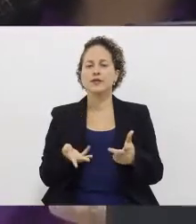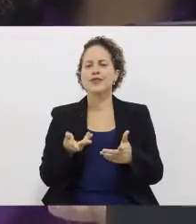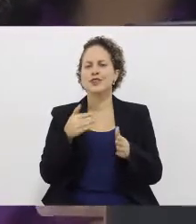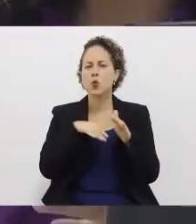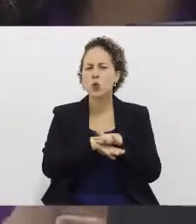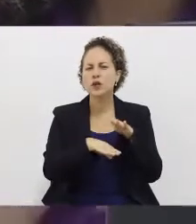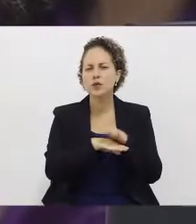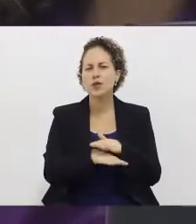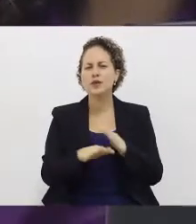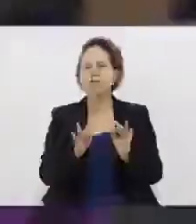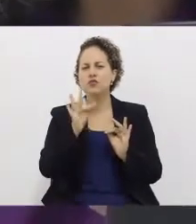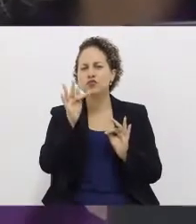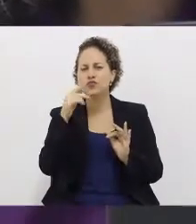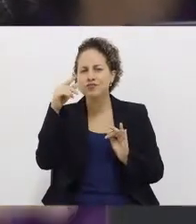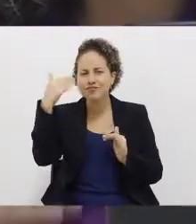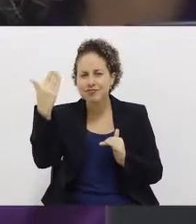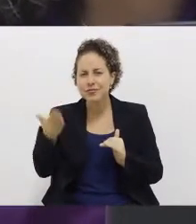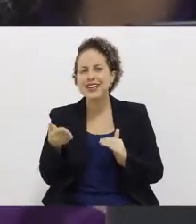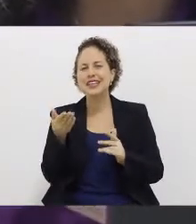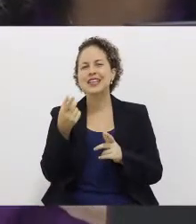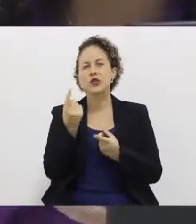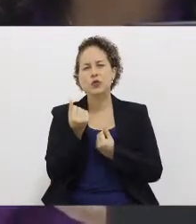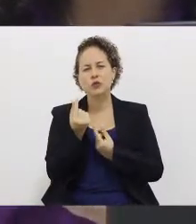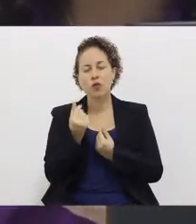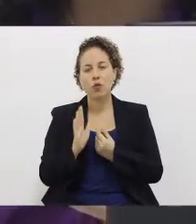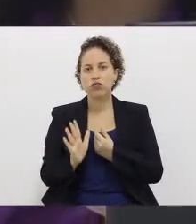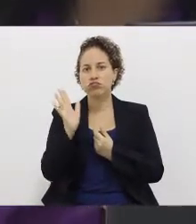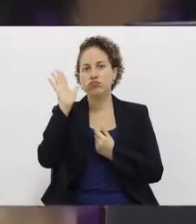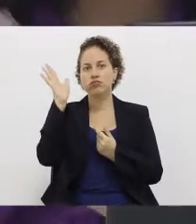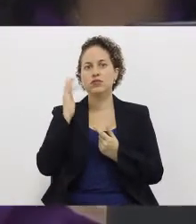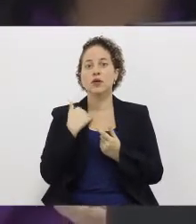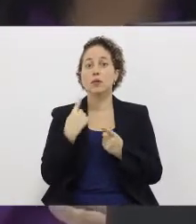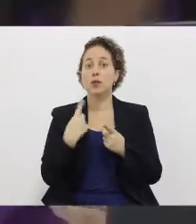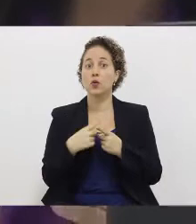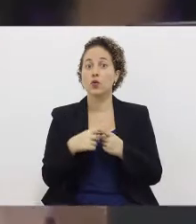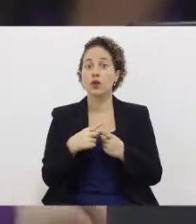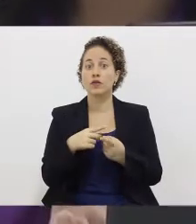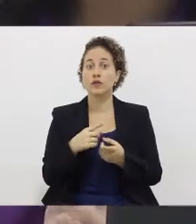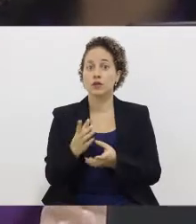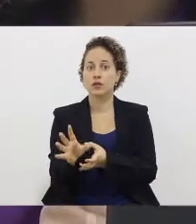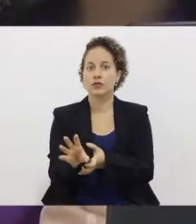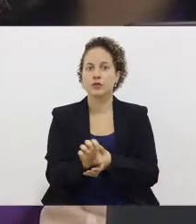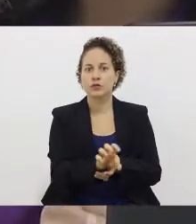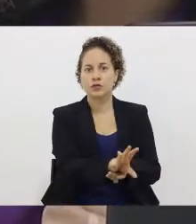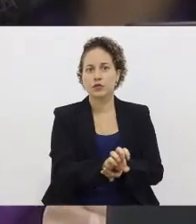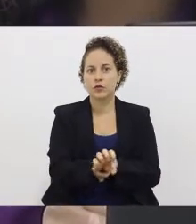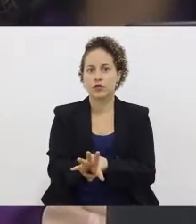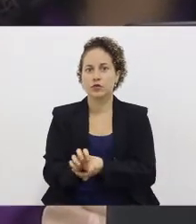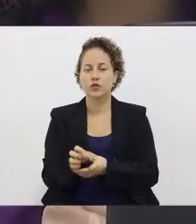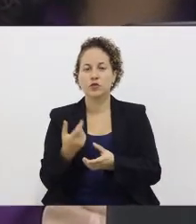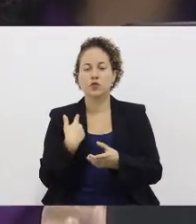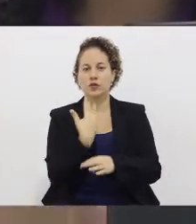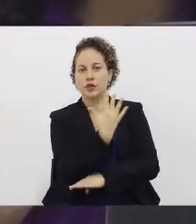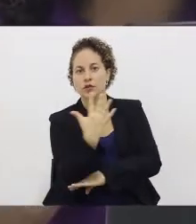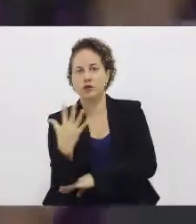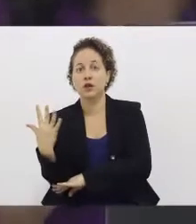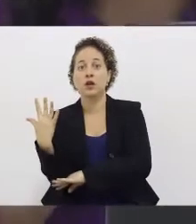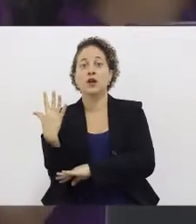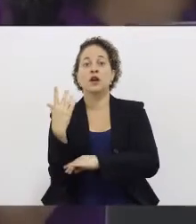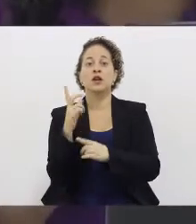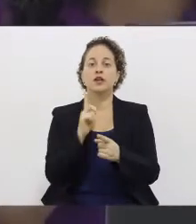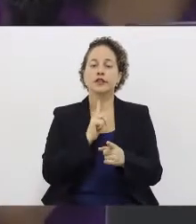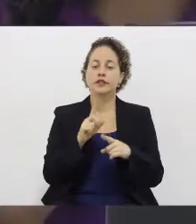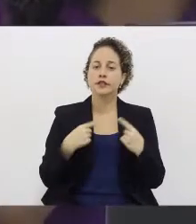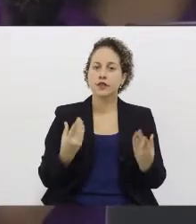que lá na frente aquele produto vai valer mais, porque vai acontecer o período da entre-safra e os outros não terão este produto em estoque. Então, se eu